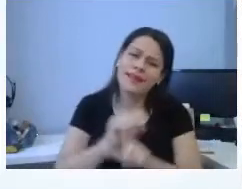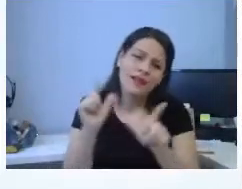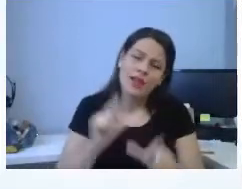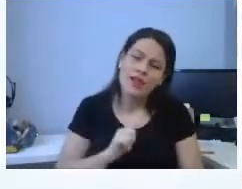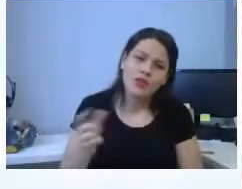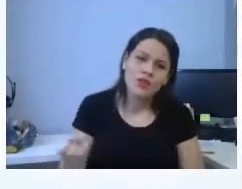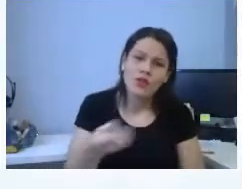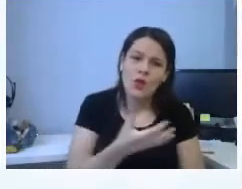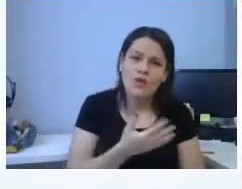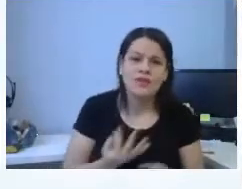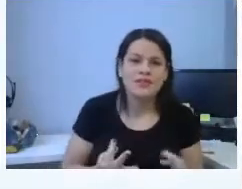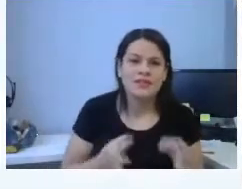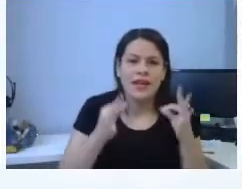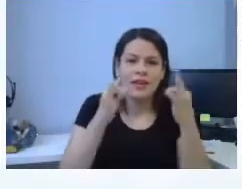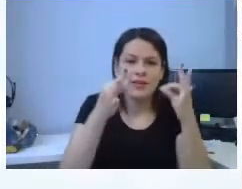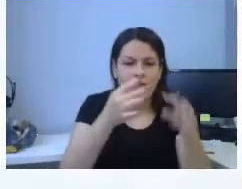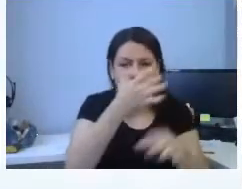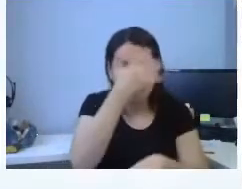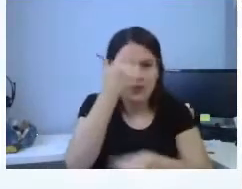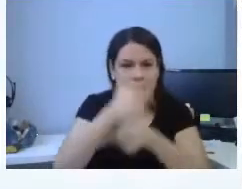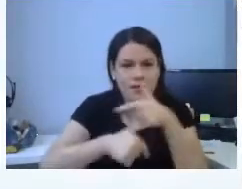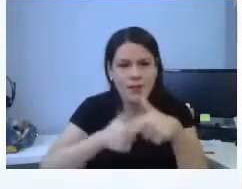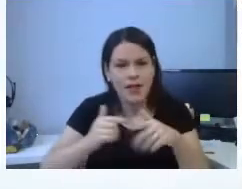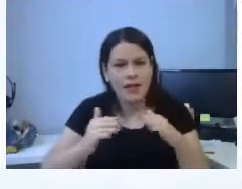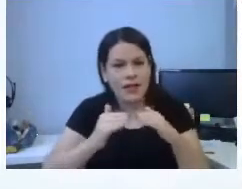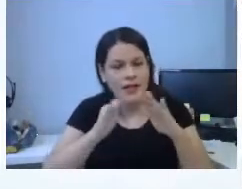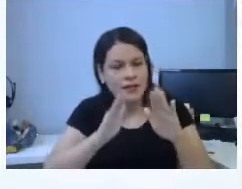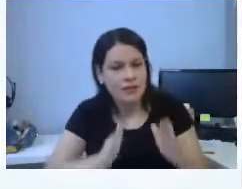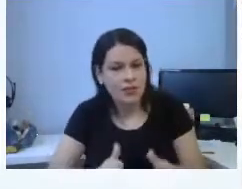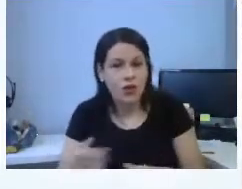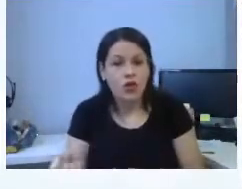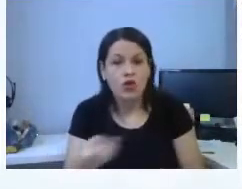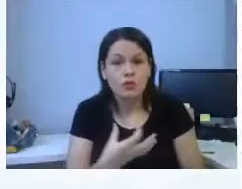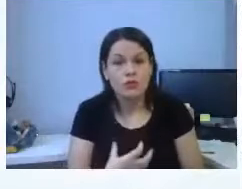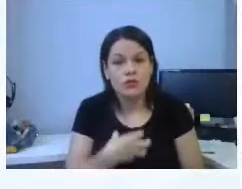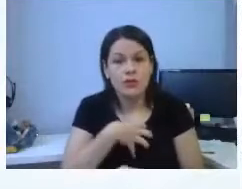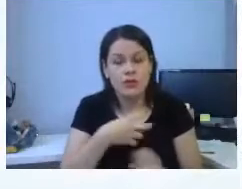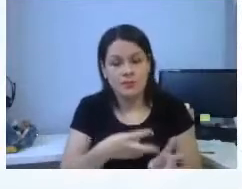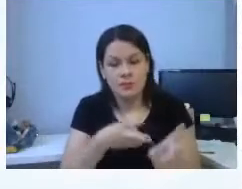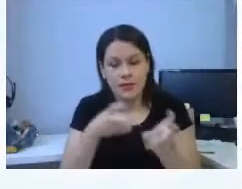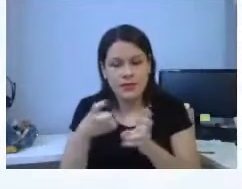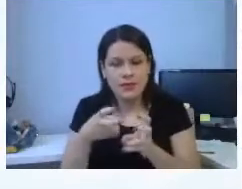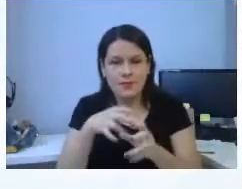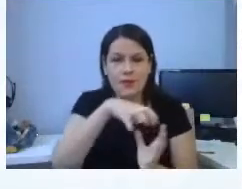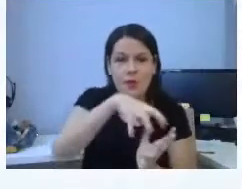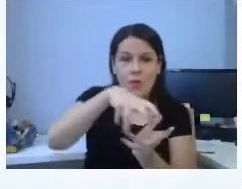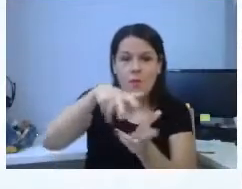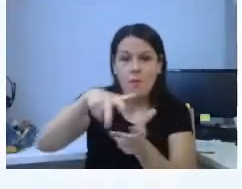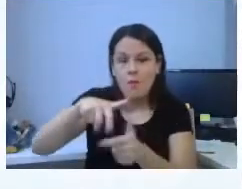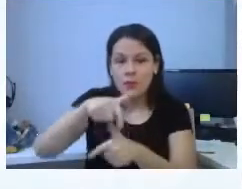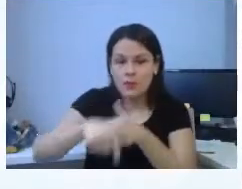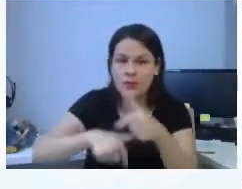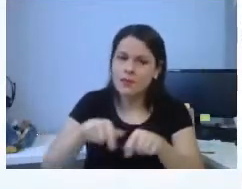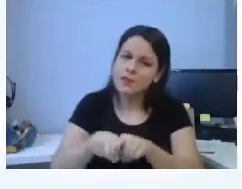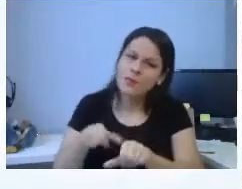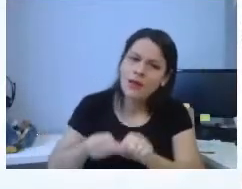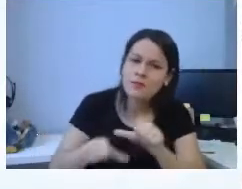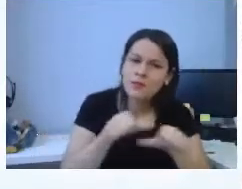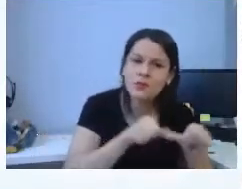novas tecnologias e com o novo mundo do trabalho, aí as novas mudanças que estão se